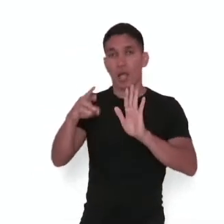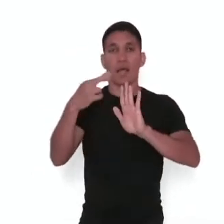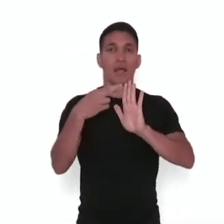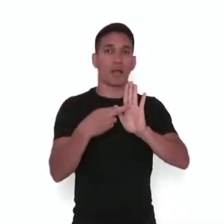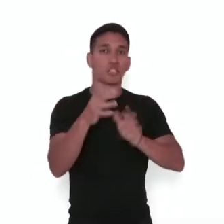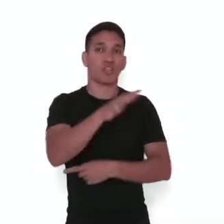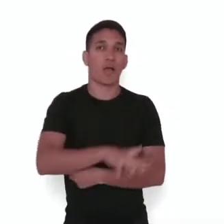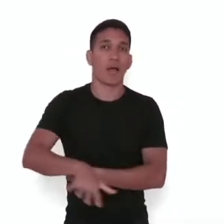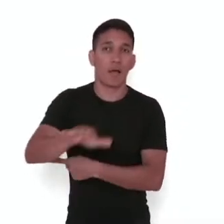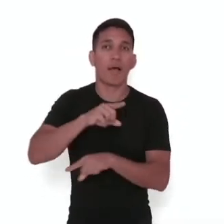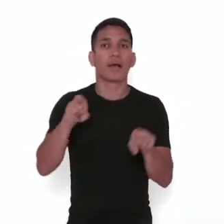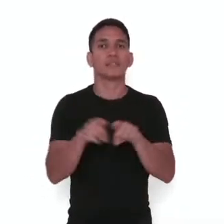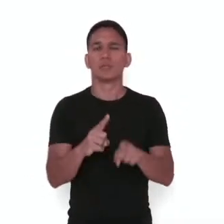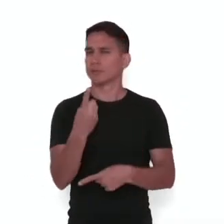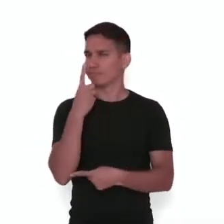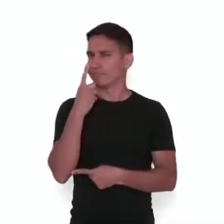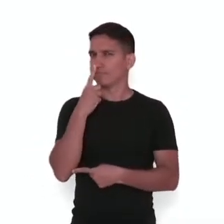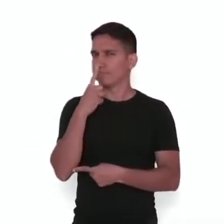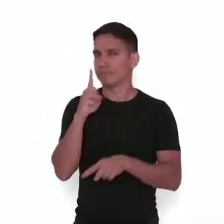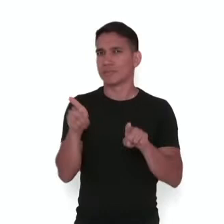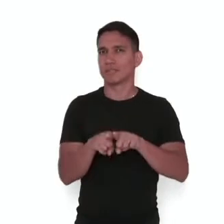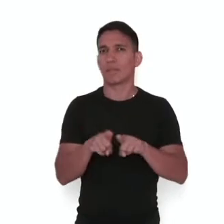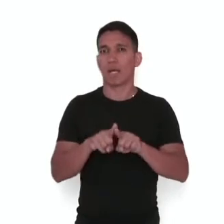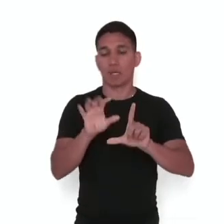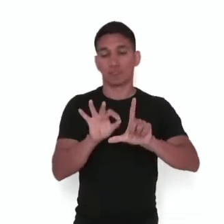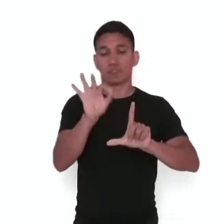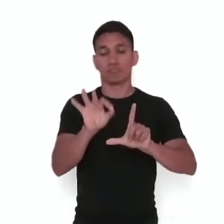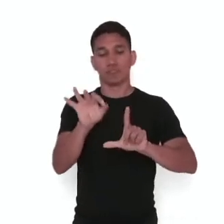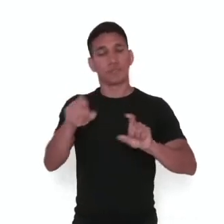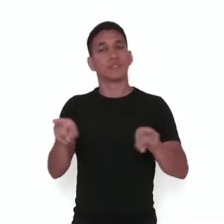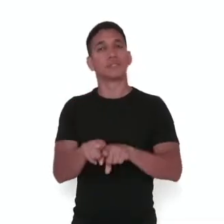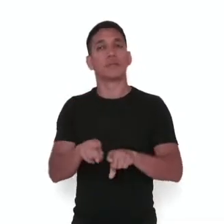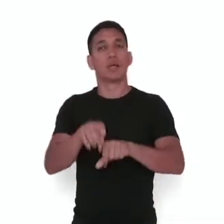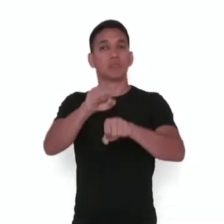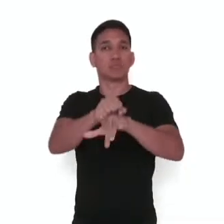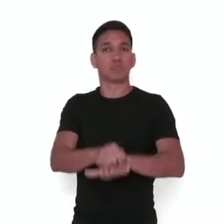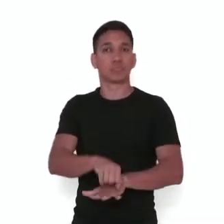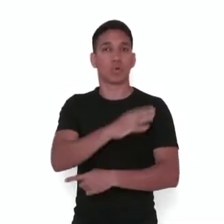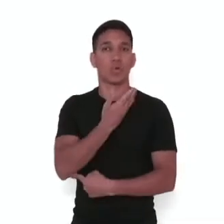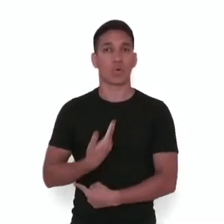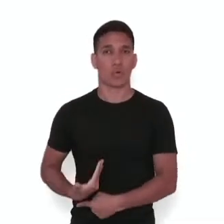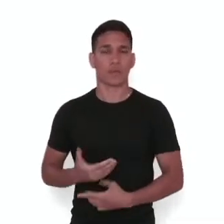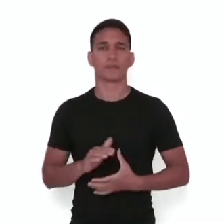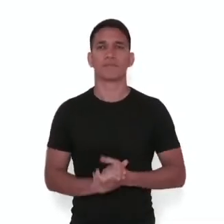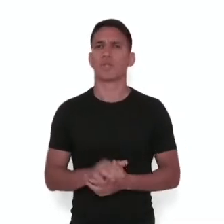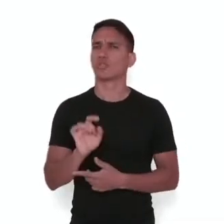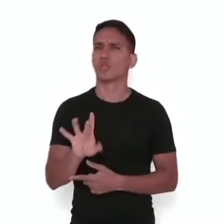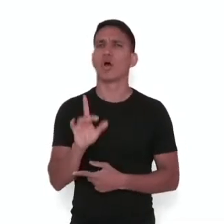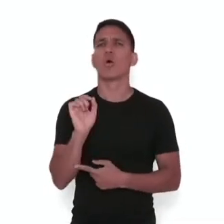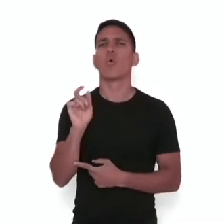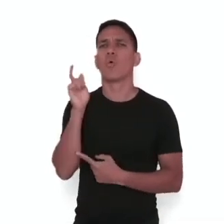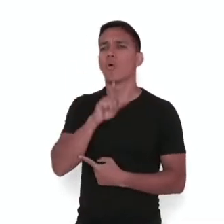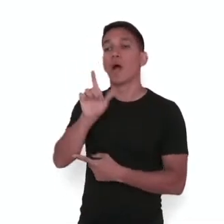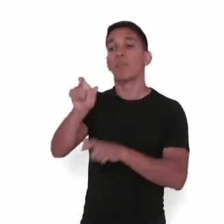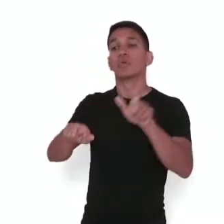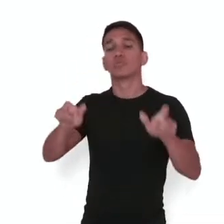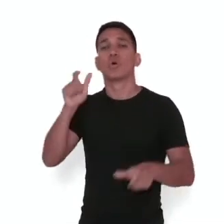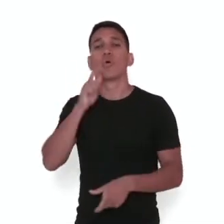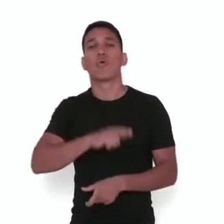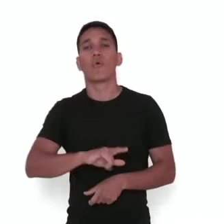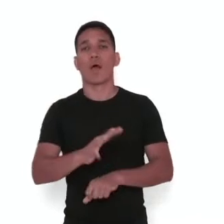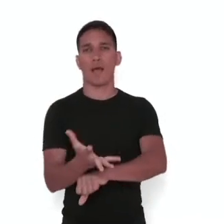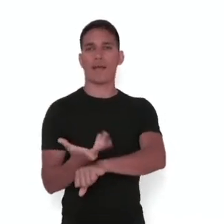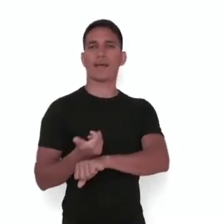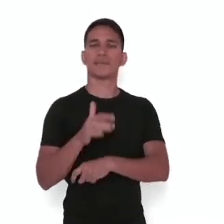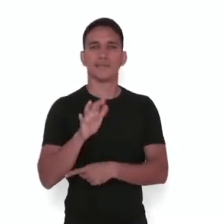gerais, familiaridade com as estatísticas e as plataformas de governo. Só uma pessoa que reúna essas